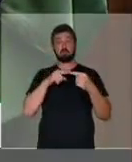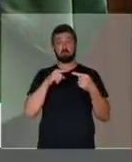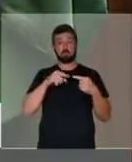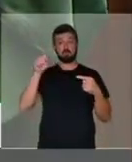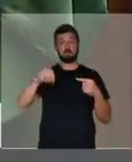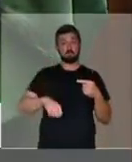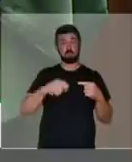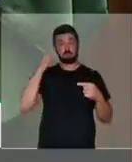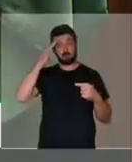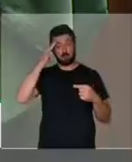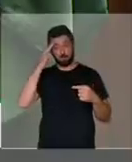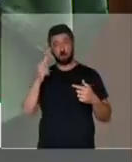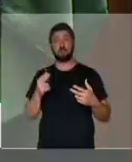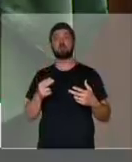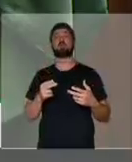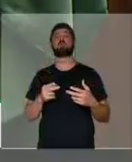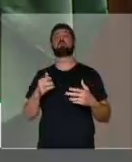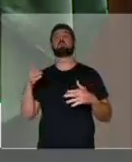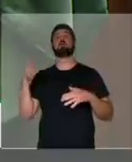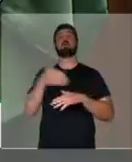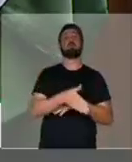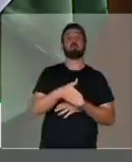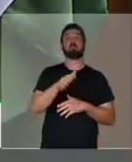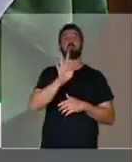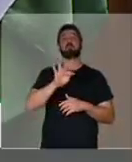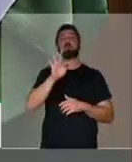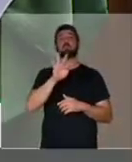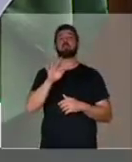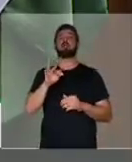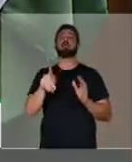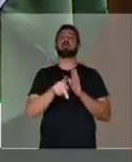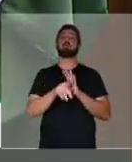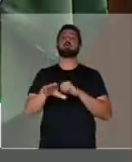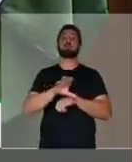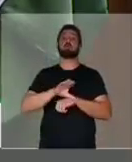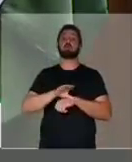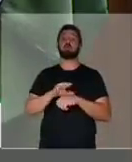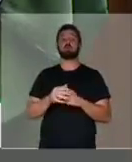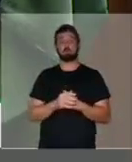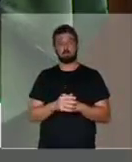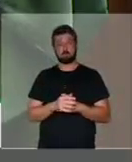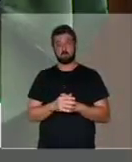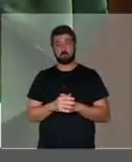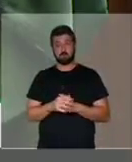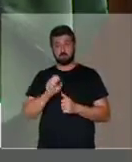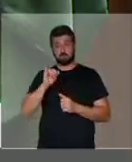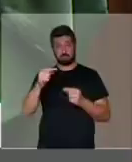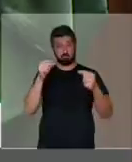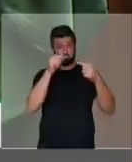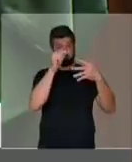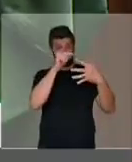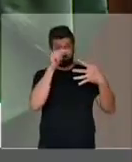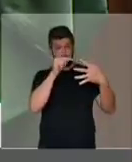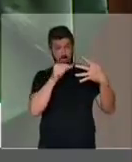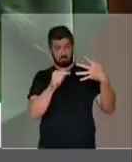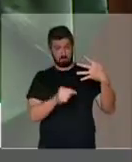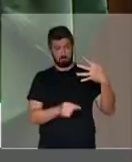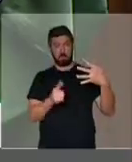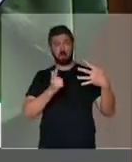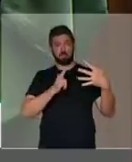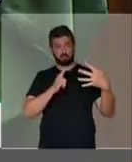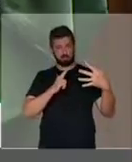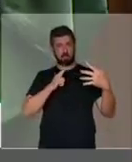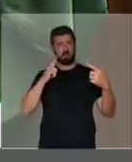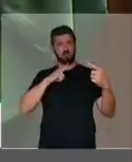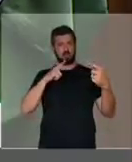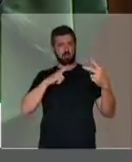nas hipóteses taxativas de intervenção federal previstas na Constituição, se os seus requisitos formais e